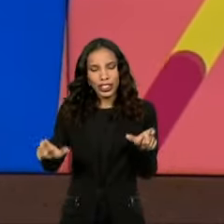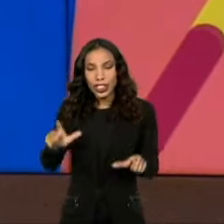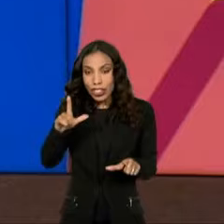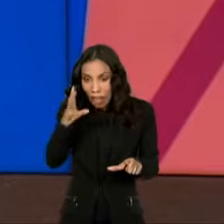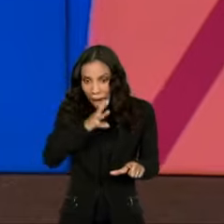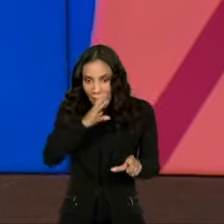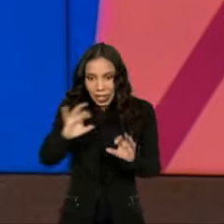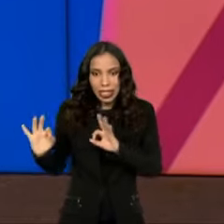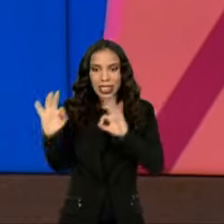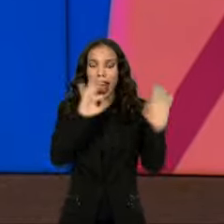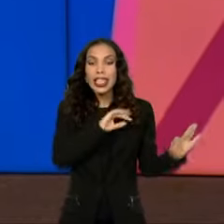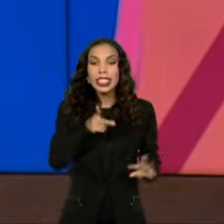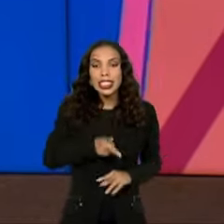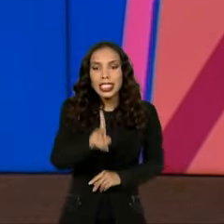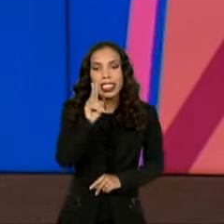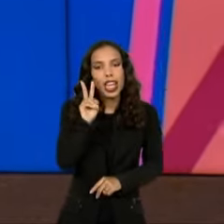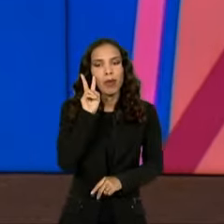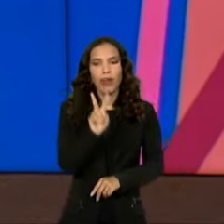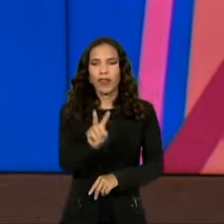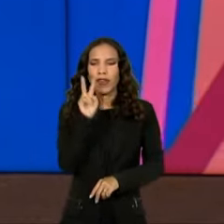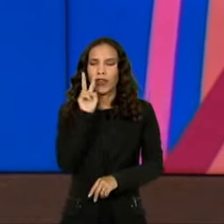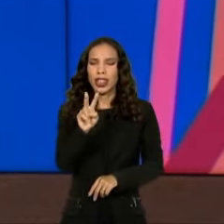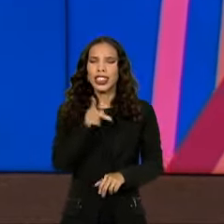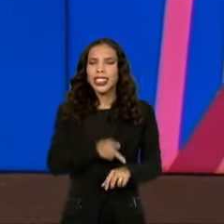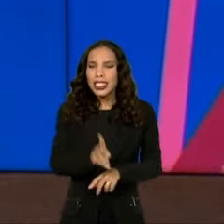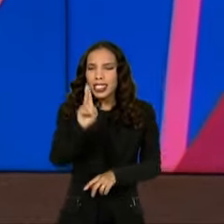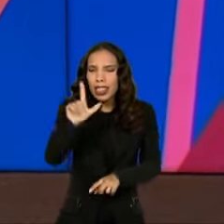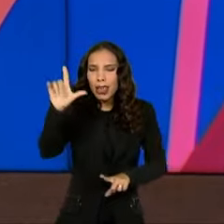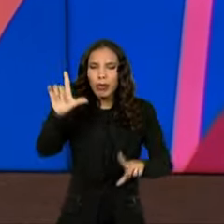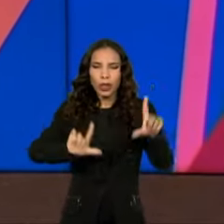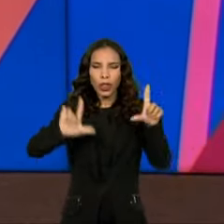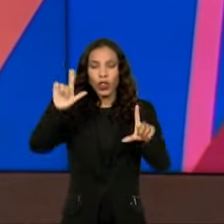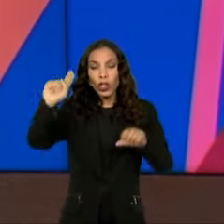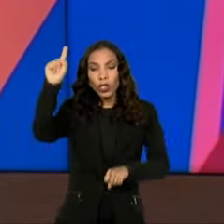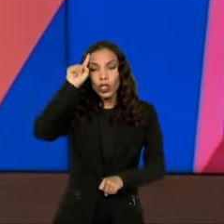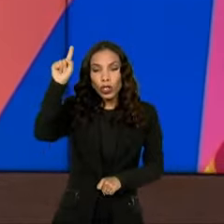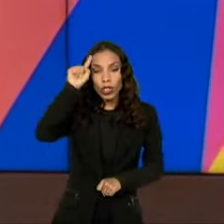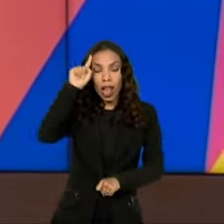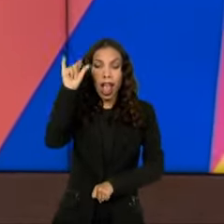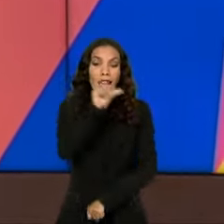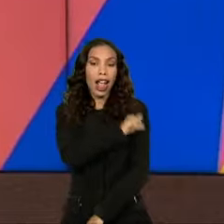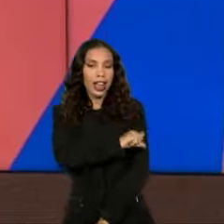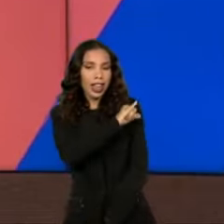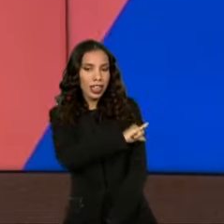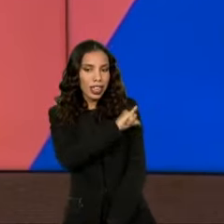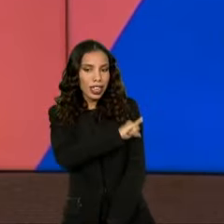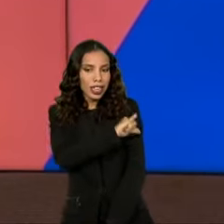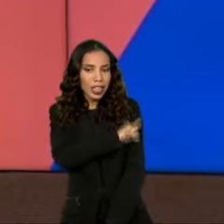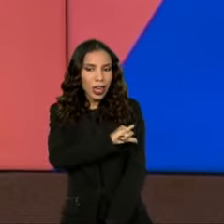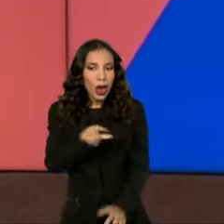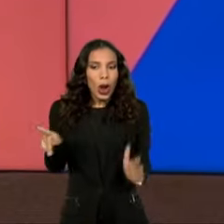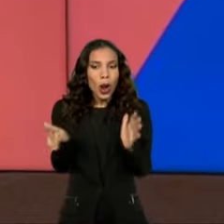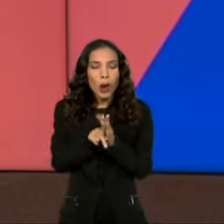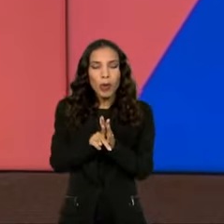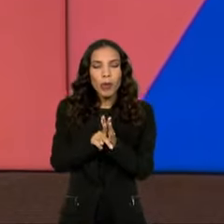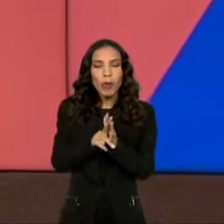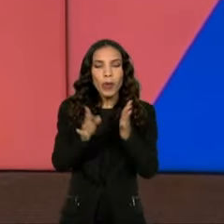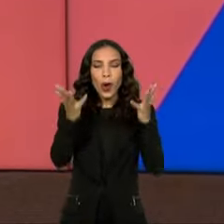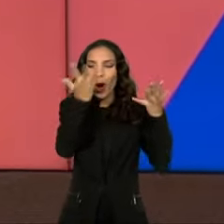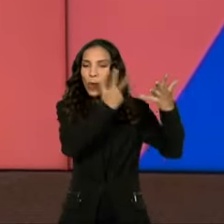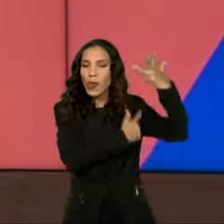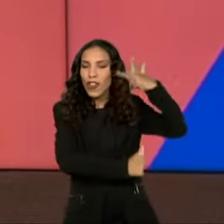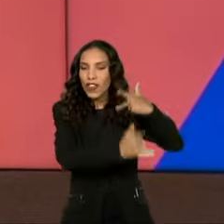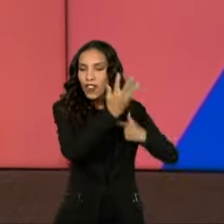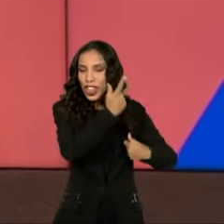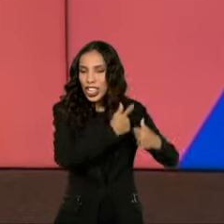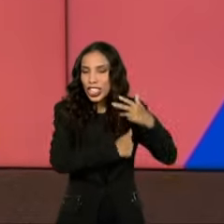esse programa. Você sempre acompanhou de pertinho, ela tava sempre perto da gente todo dia. Uma carioca. Virginiana,